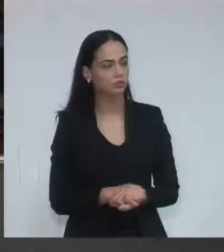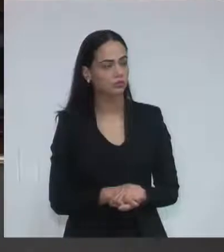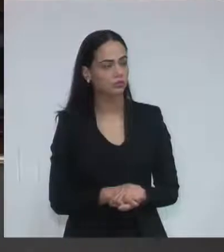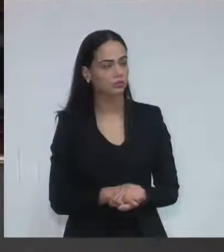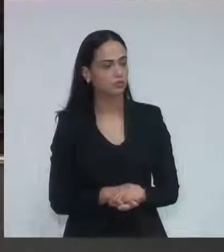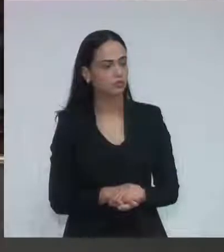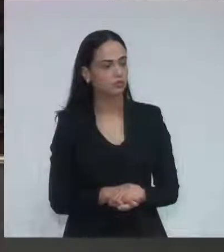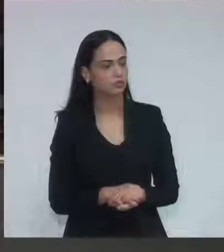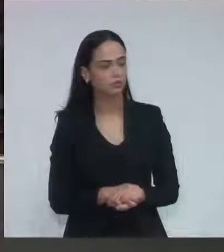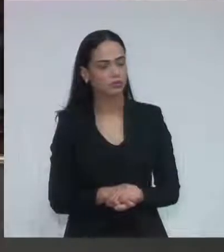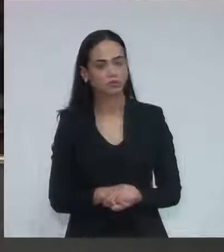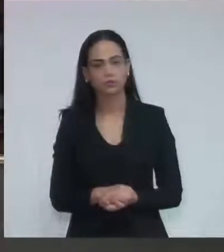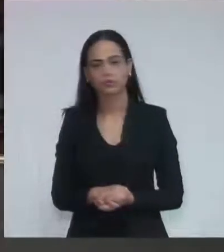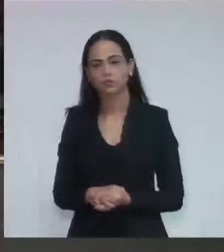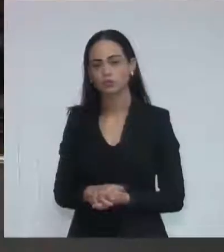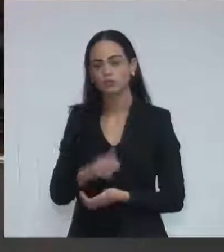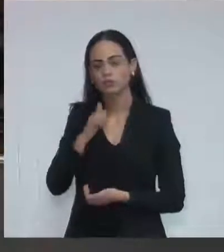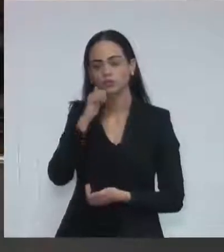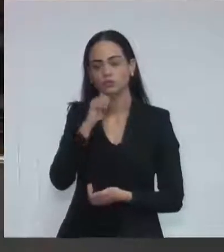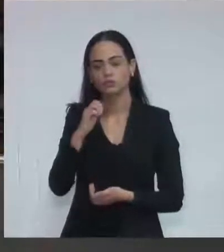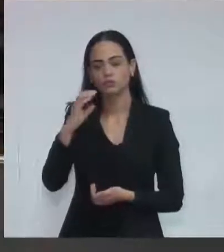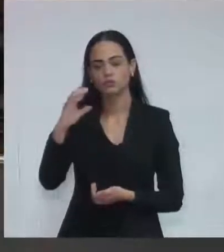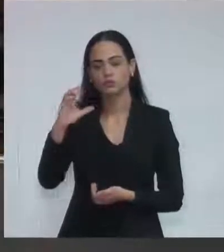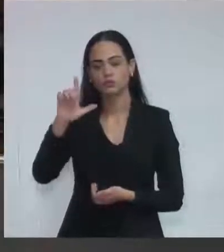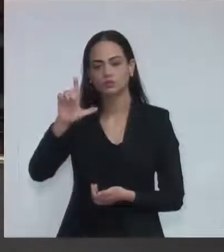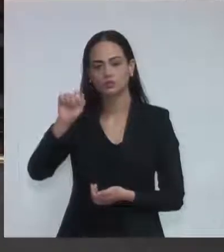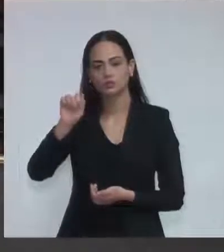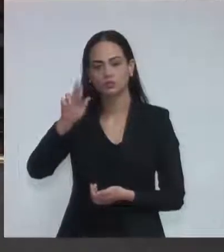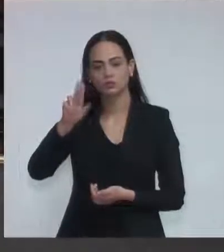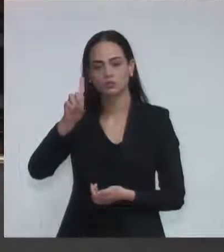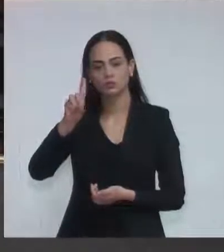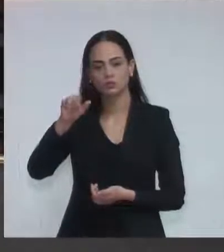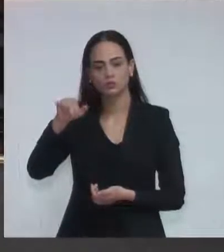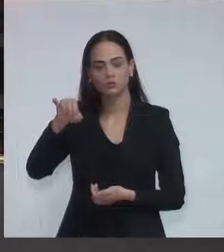Excelentíssima senhora Claudineia Vendemiato Serafim,